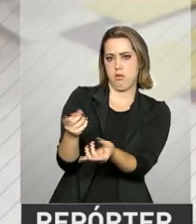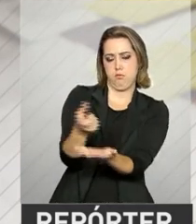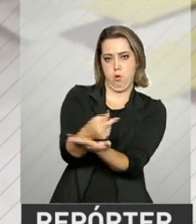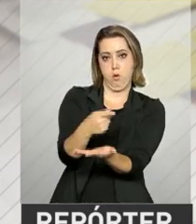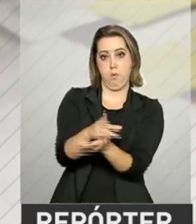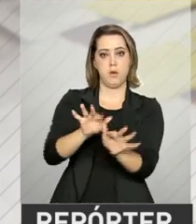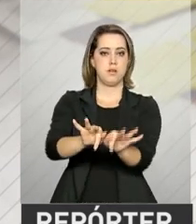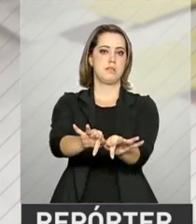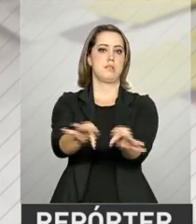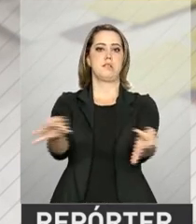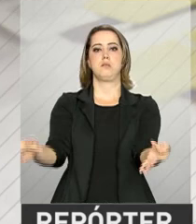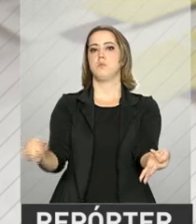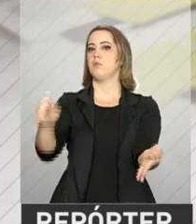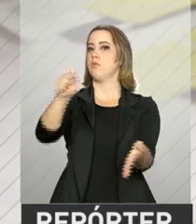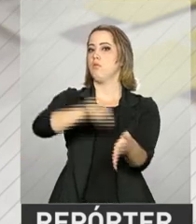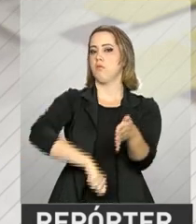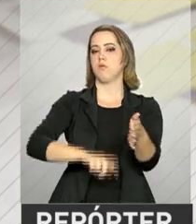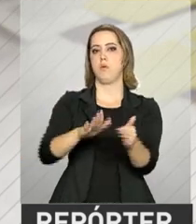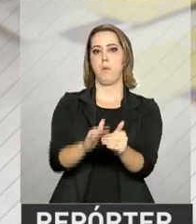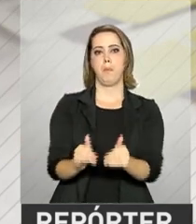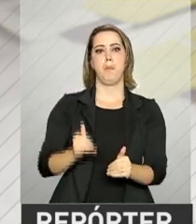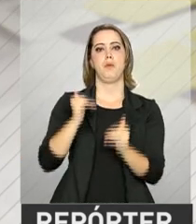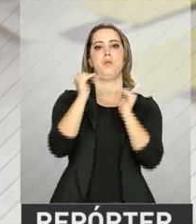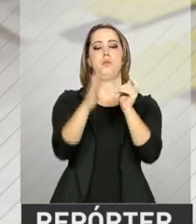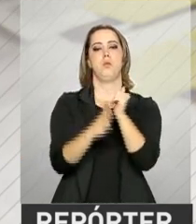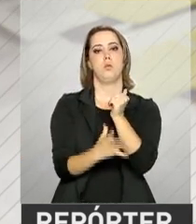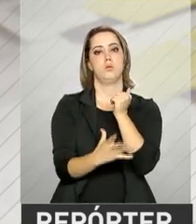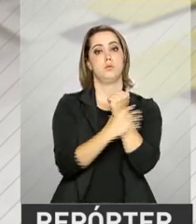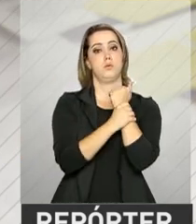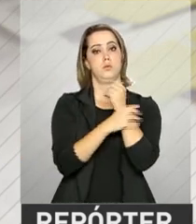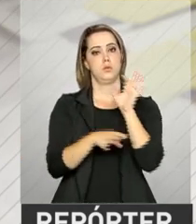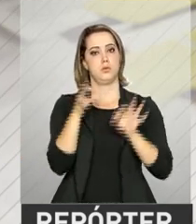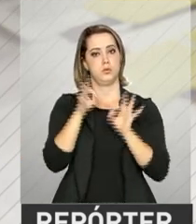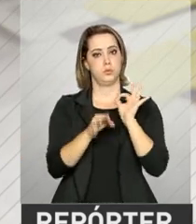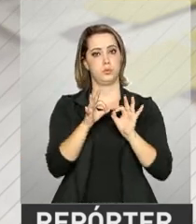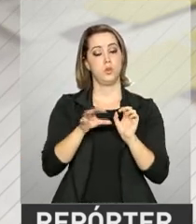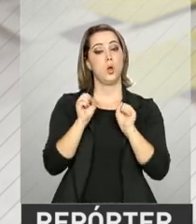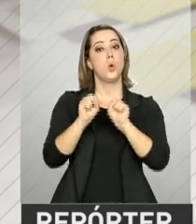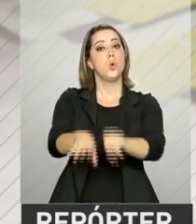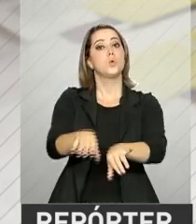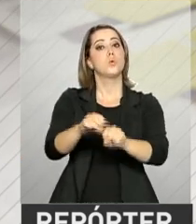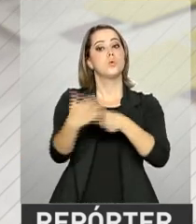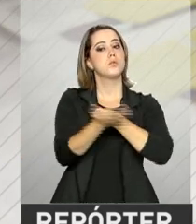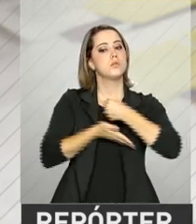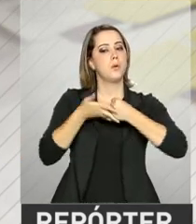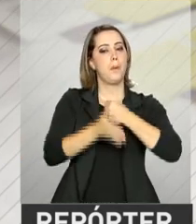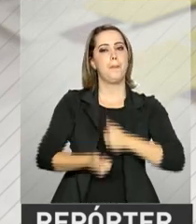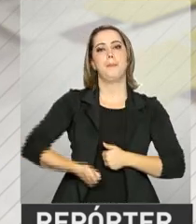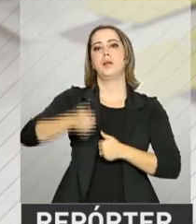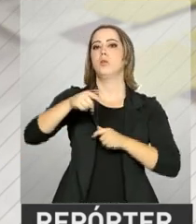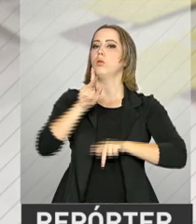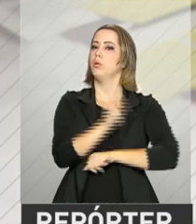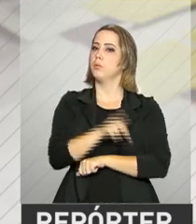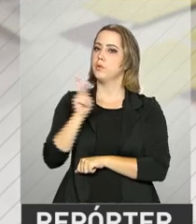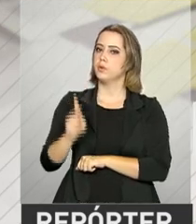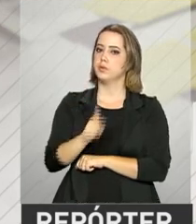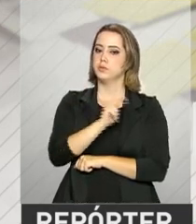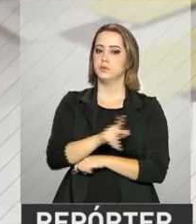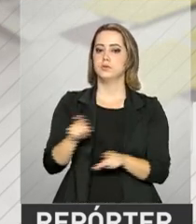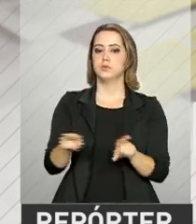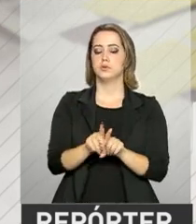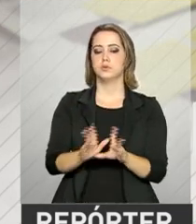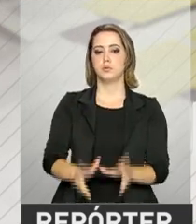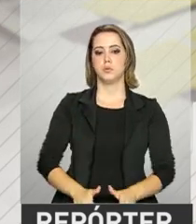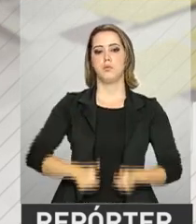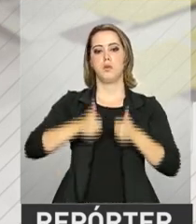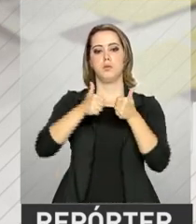simplificação tributária e o aumento da segurança jurídica. Na educação básica, uma melhor formação de professores e o aperfeiçoamento do